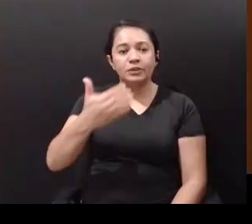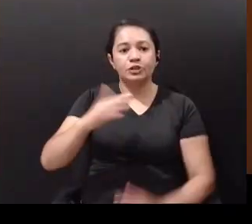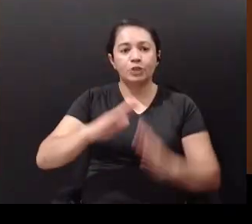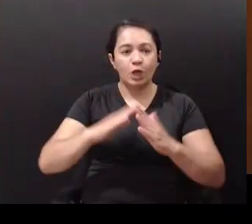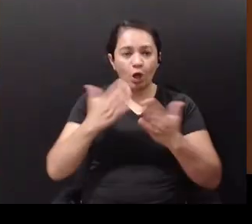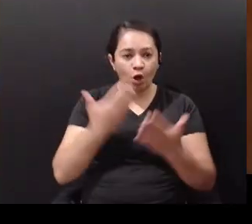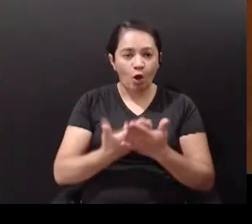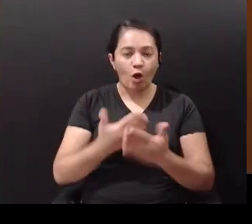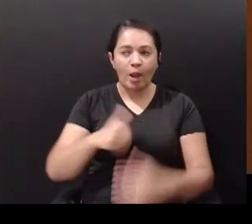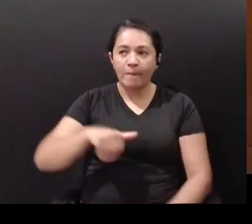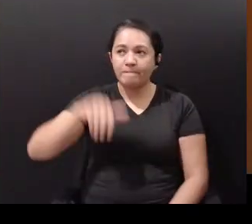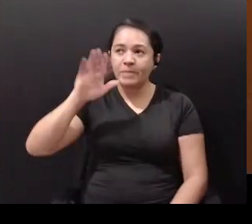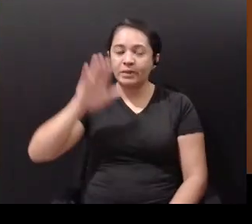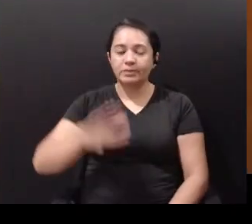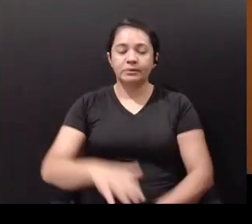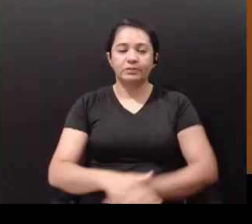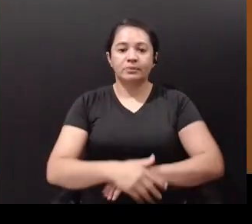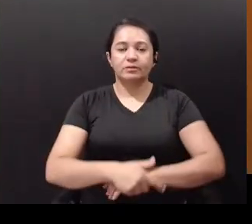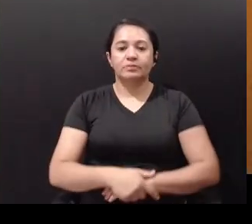escolas.